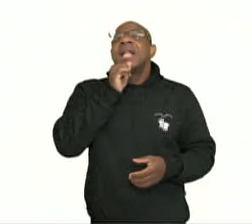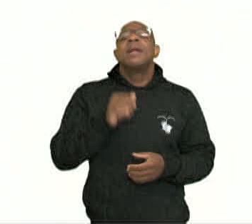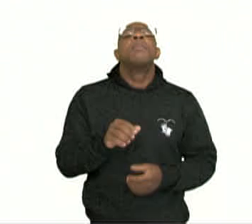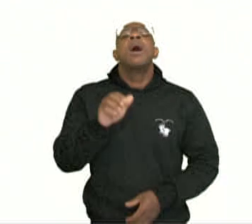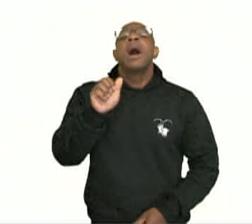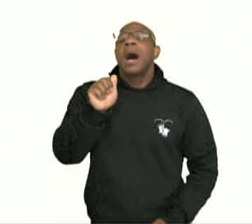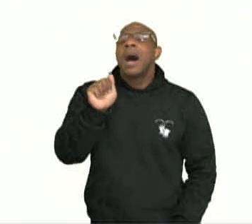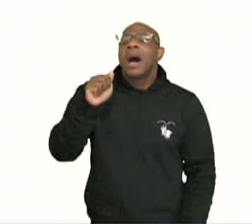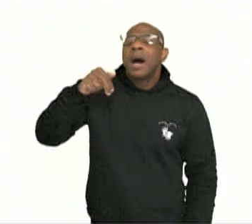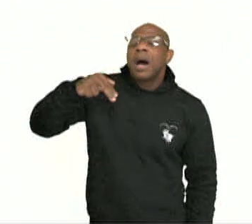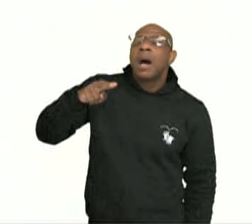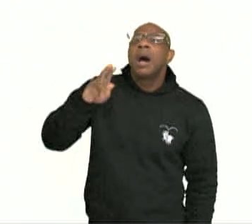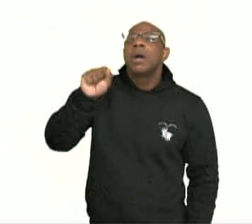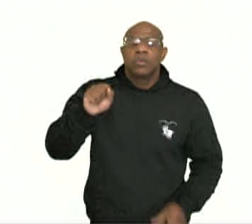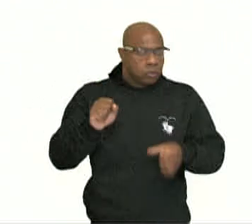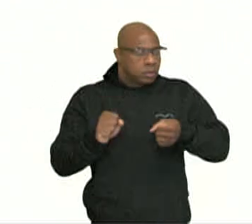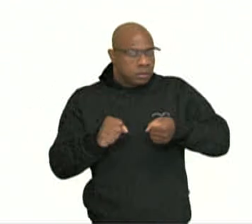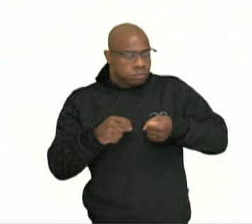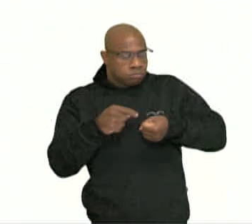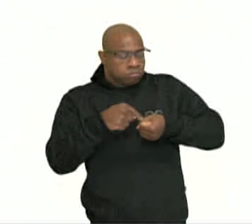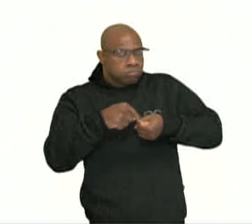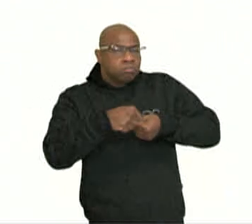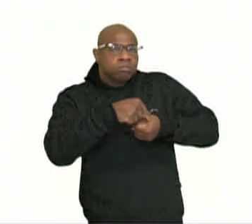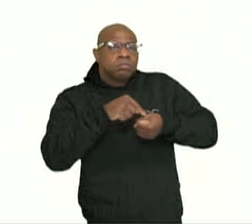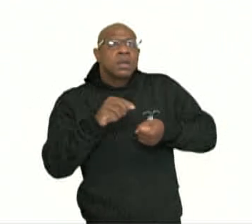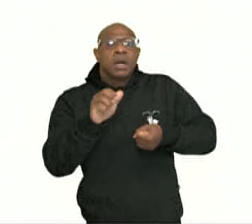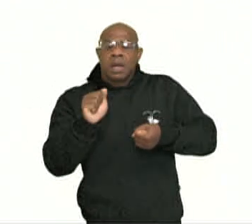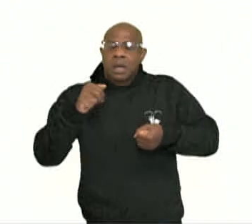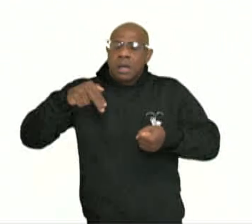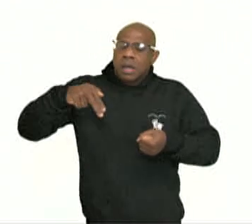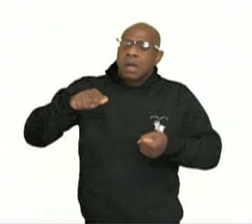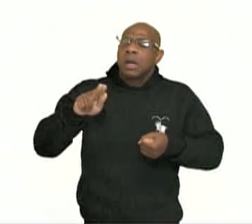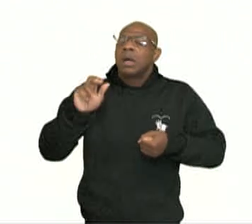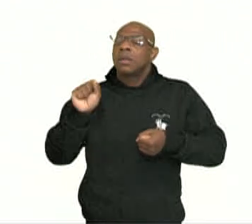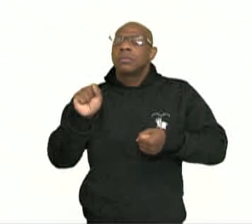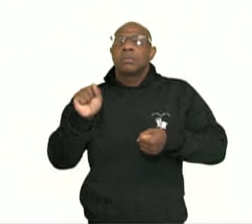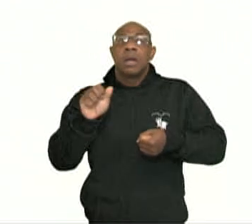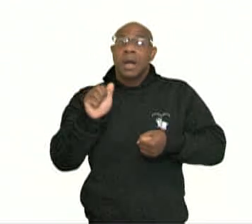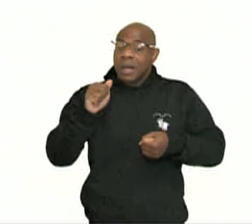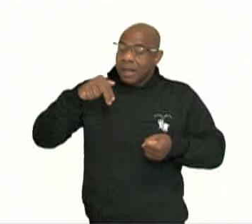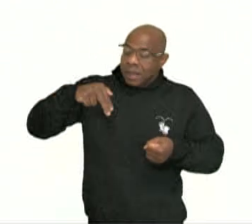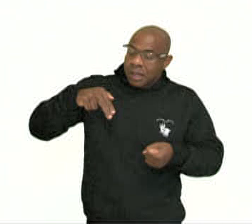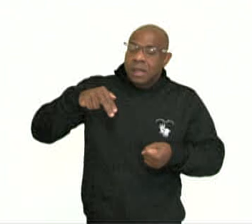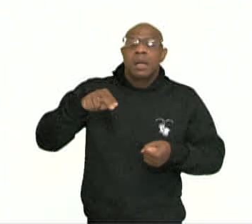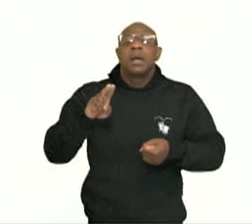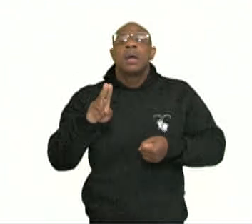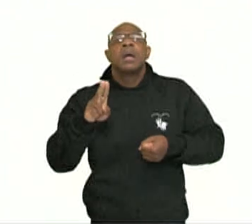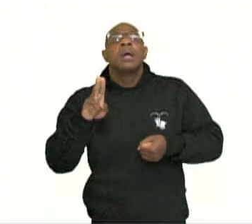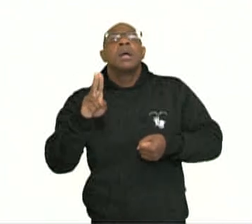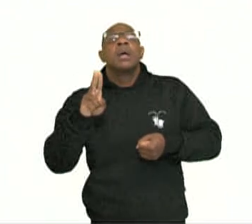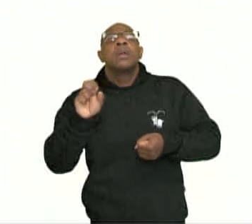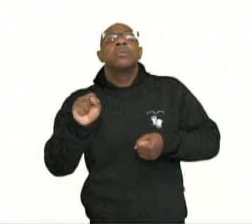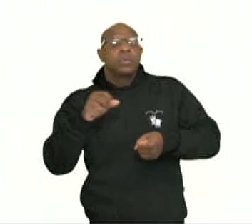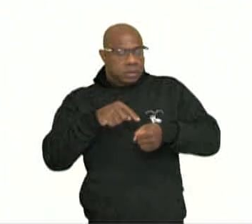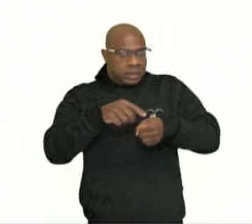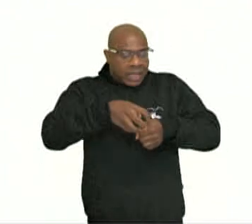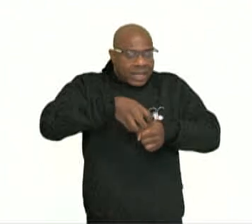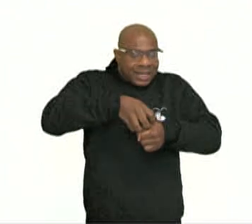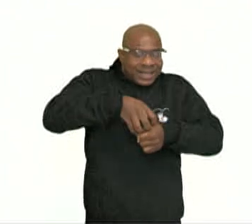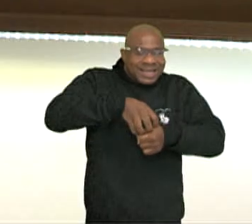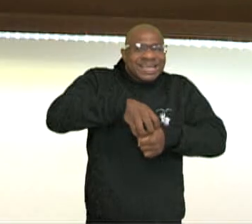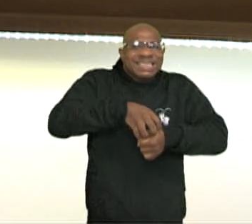Professora, como assim? Observa aqui nessa imagem, a pessoa, né, está coçando, ela está